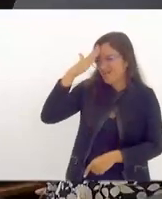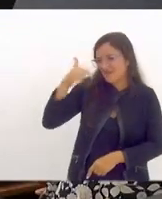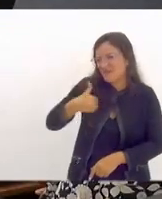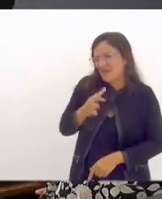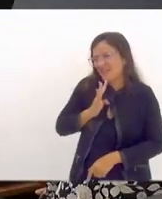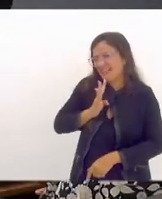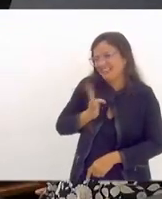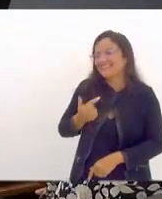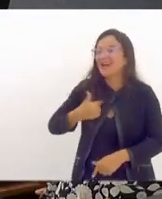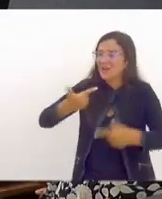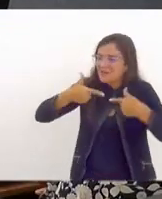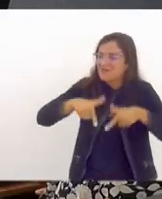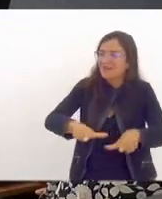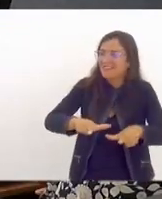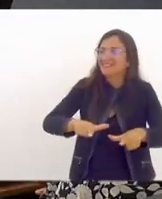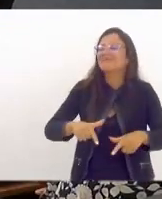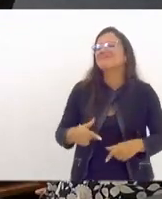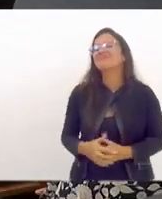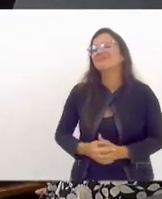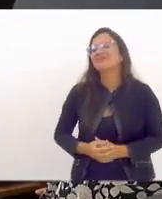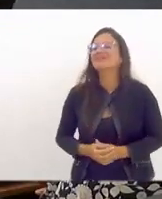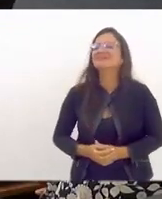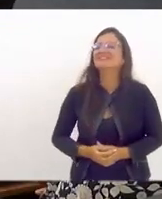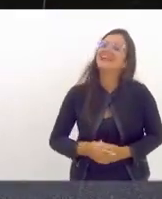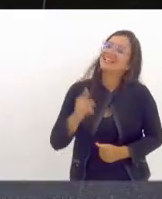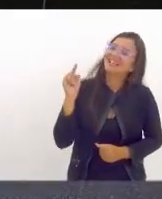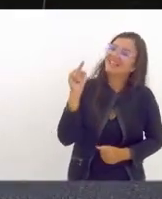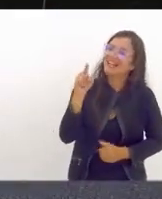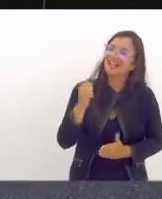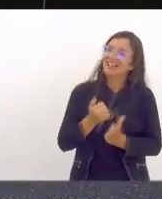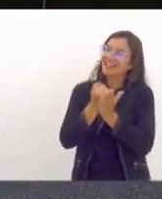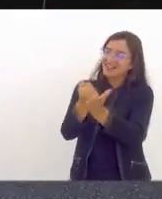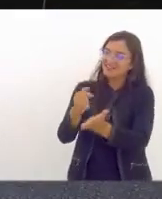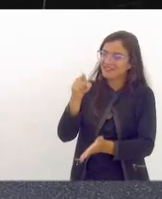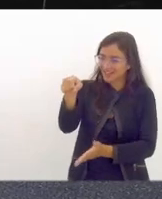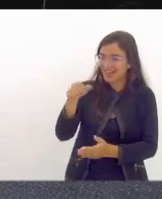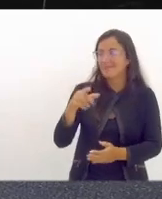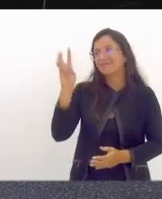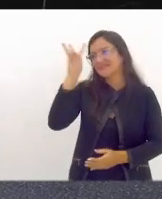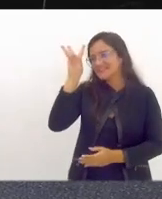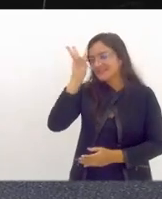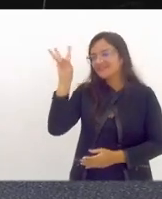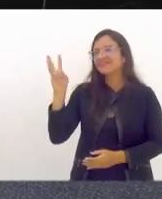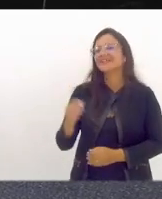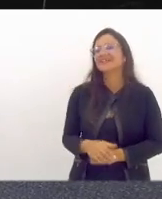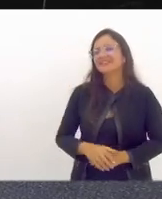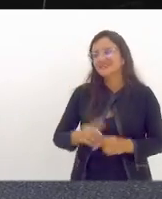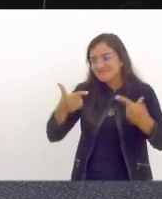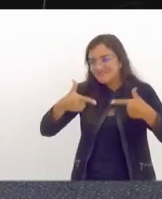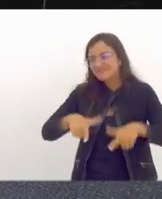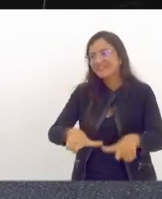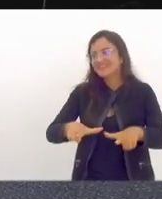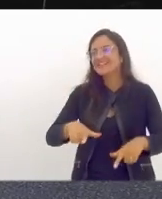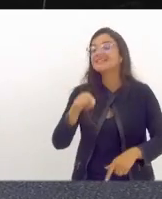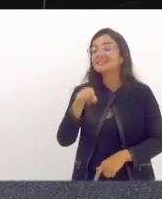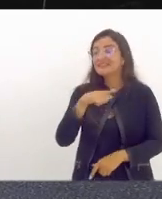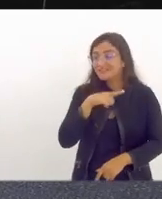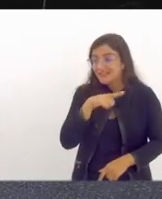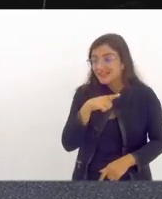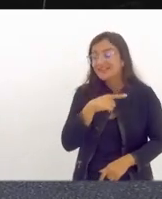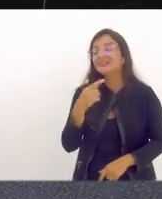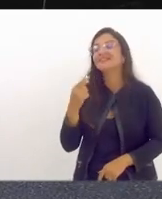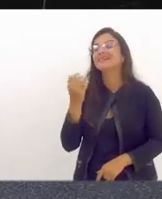eu gravei uma fita cassete levei para lá no outro na terça-feira a fita cassete com a música